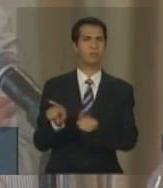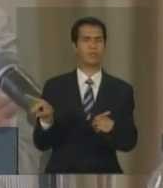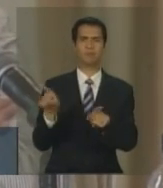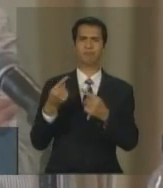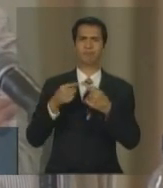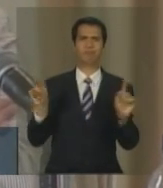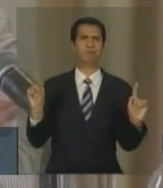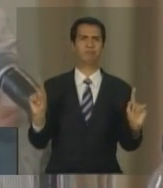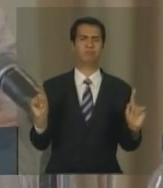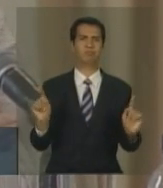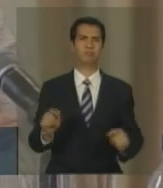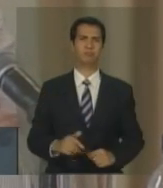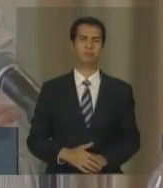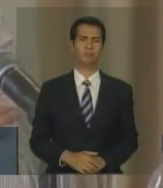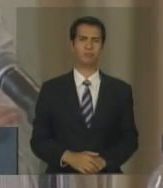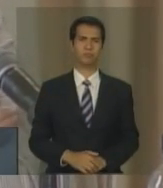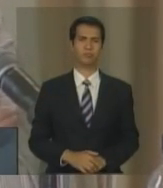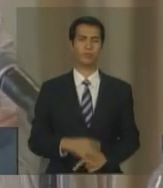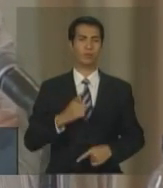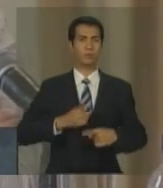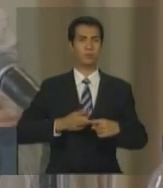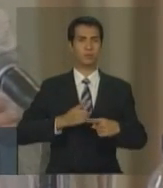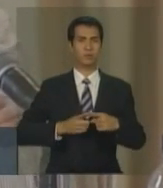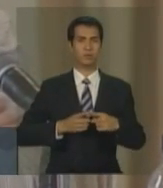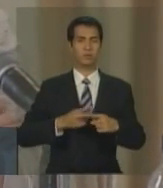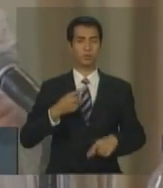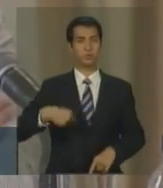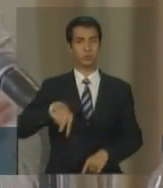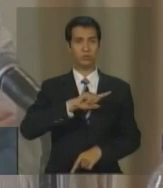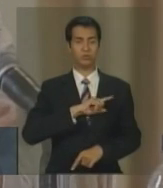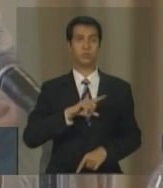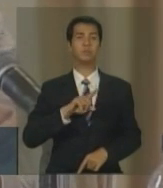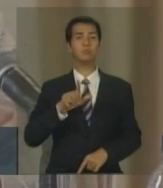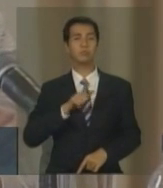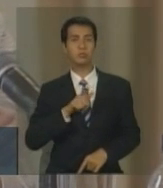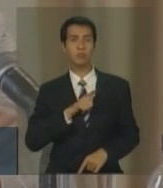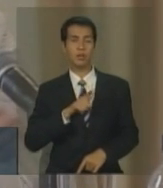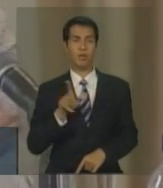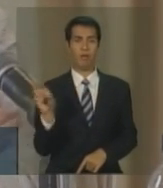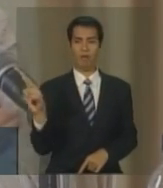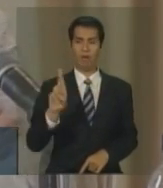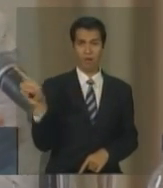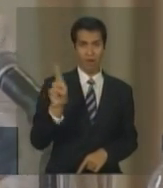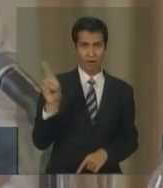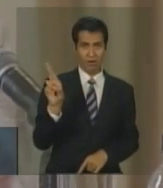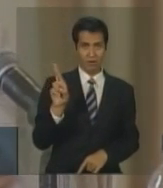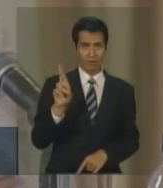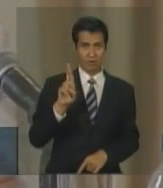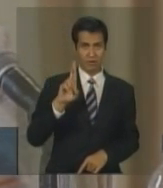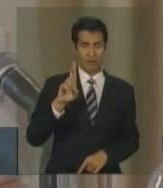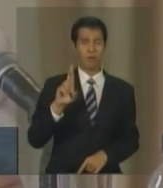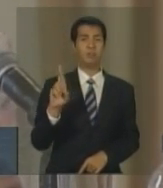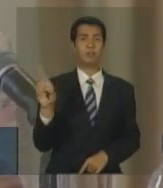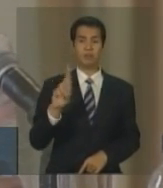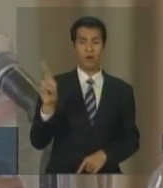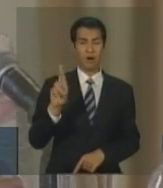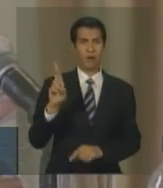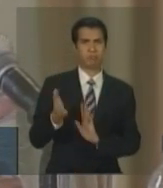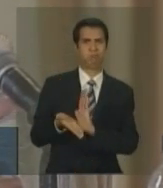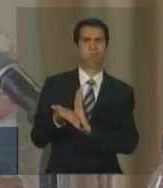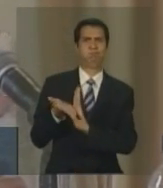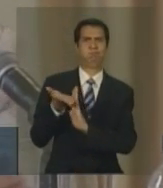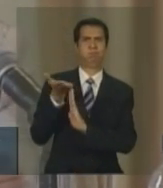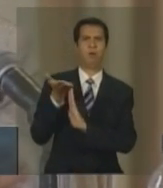adversa. Por quê? Nós teremos uma valorização do real, que não é uma valorização